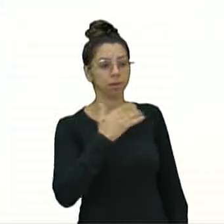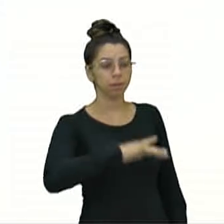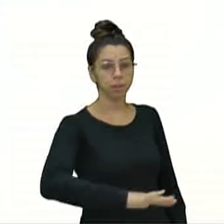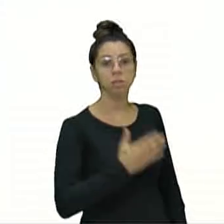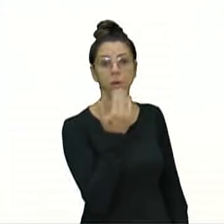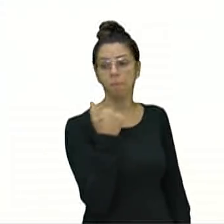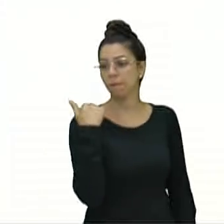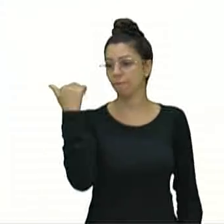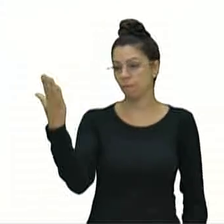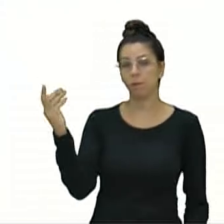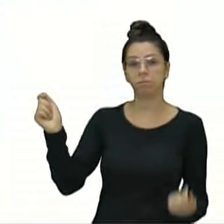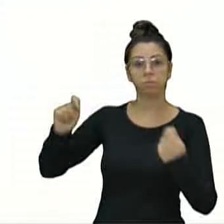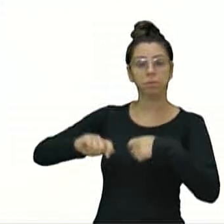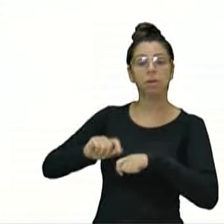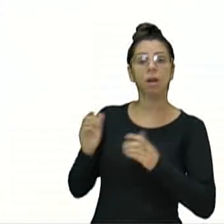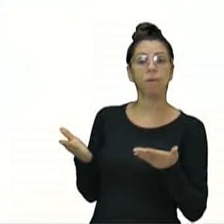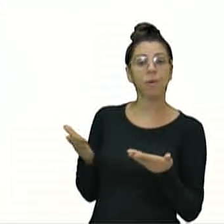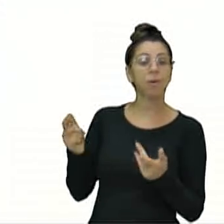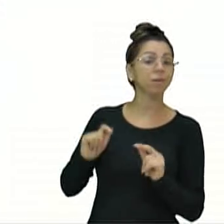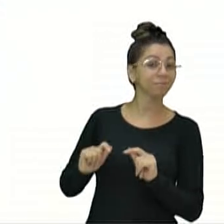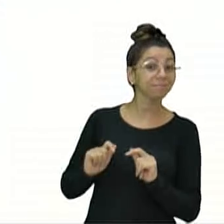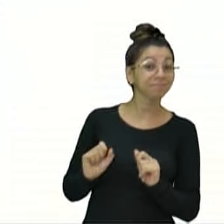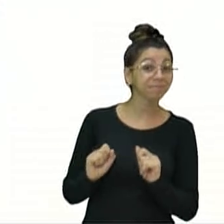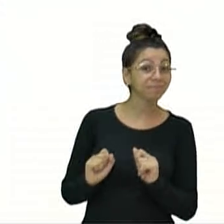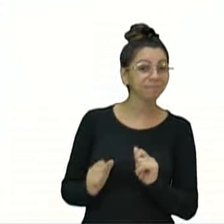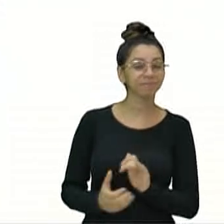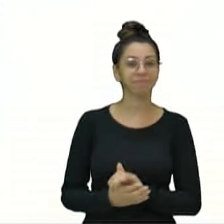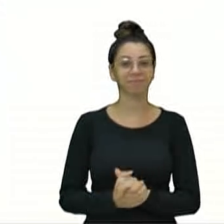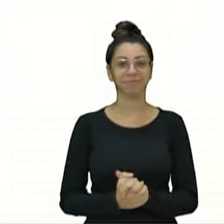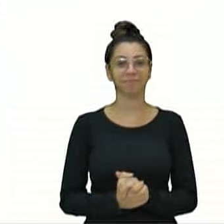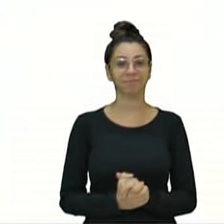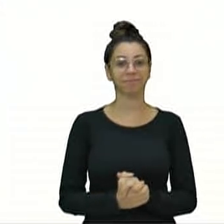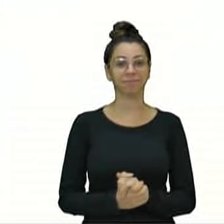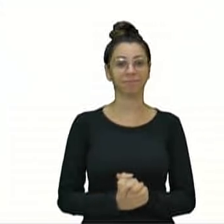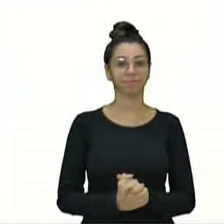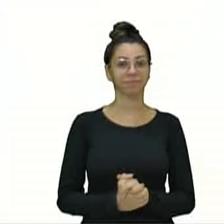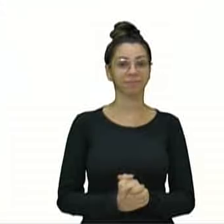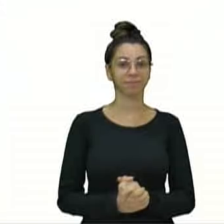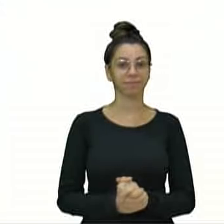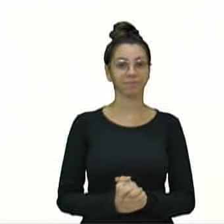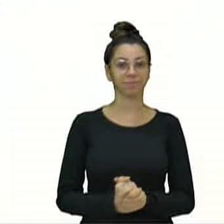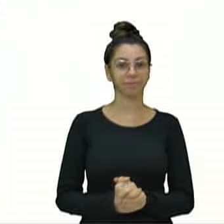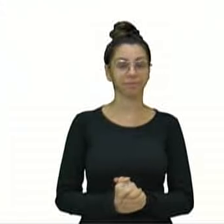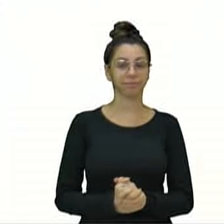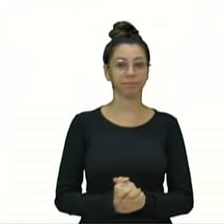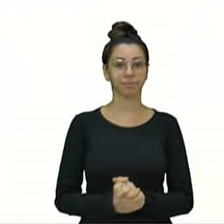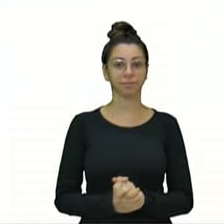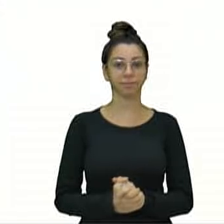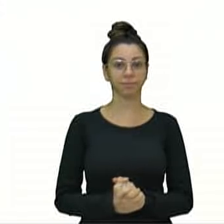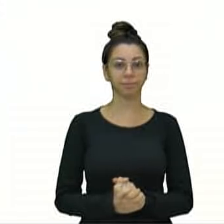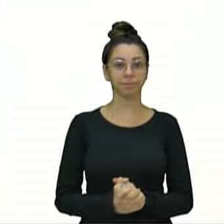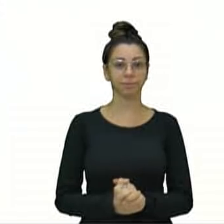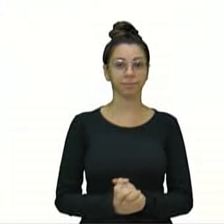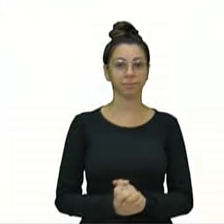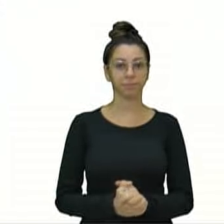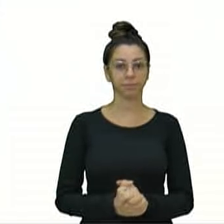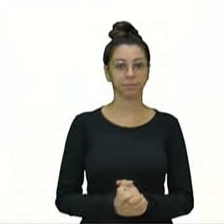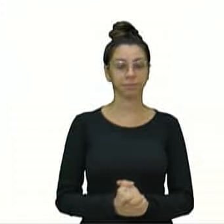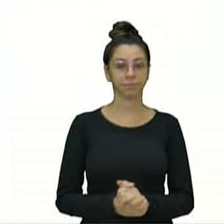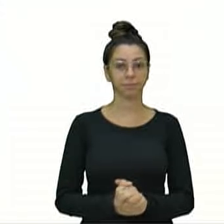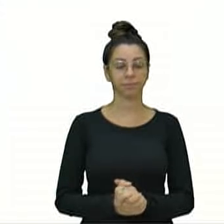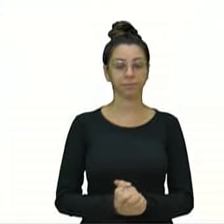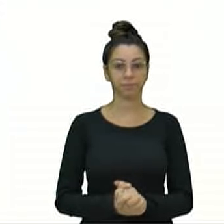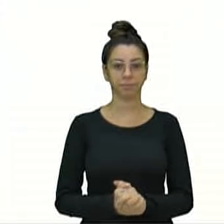parents never liked the concept of eating out much as they would give many reasons of it